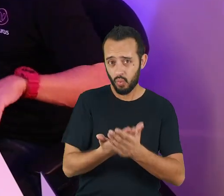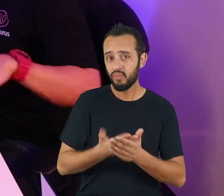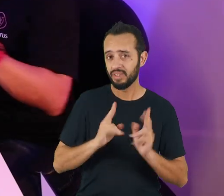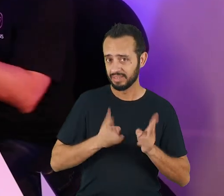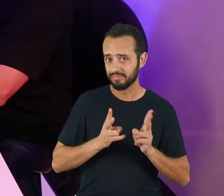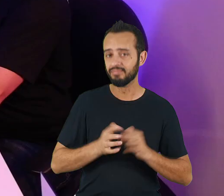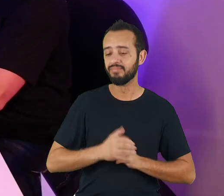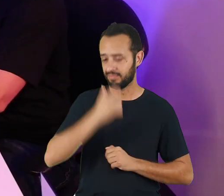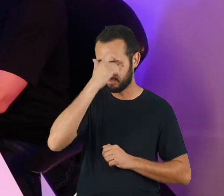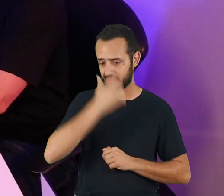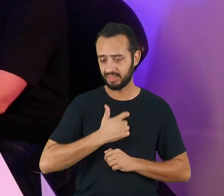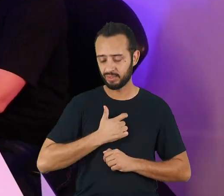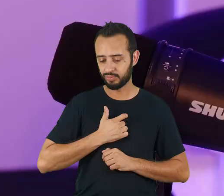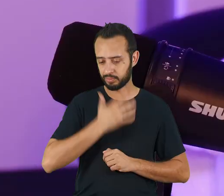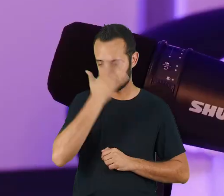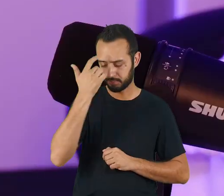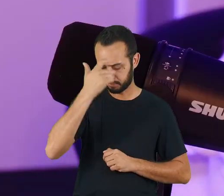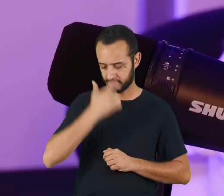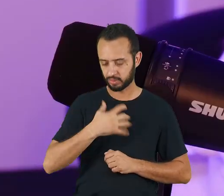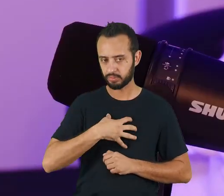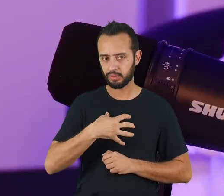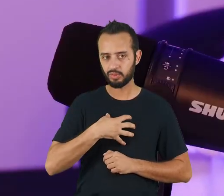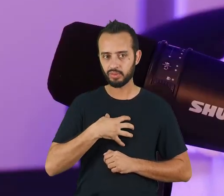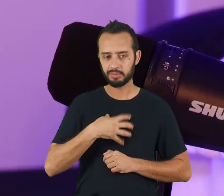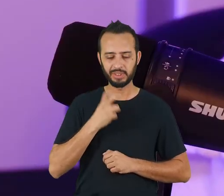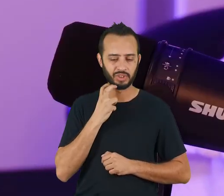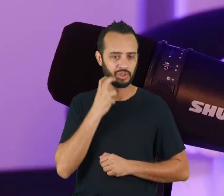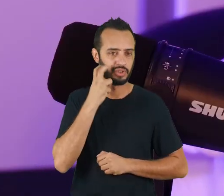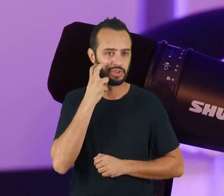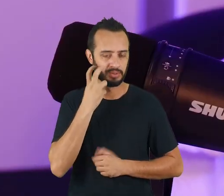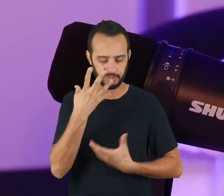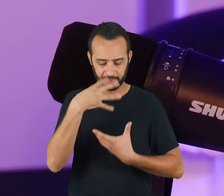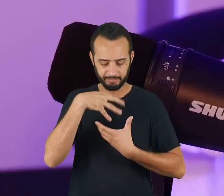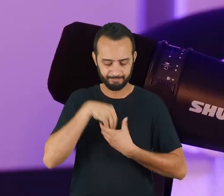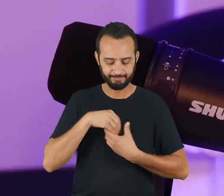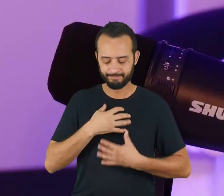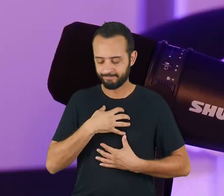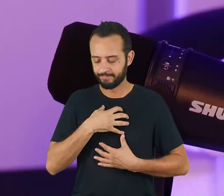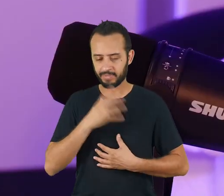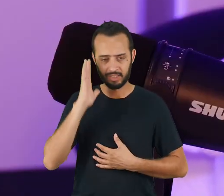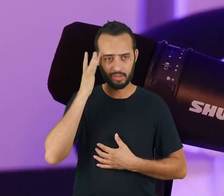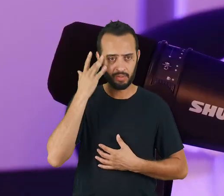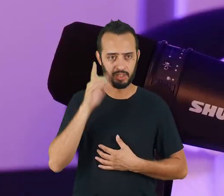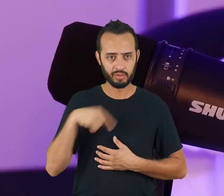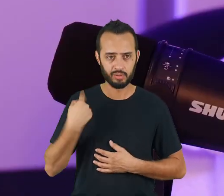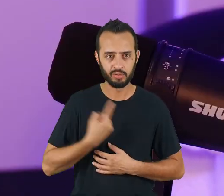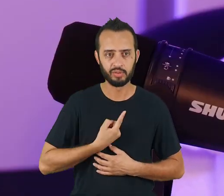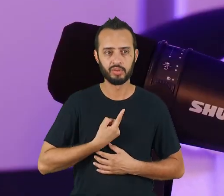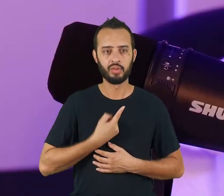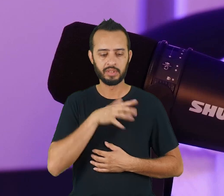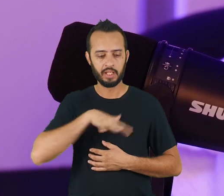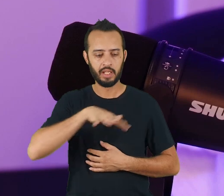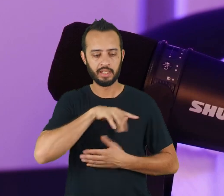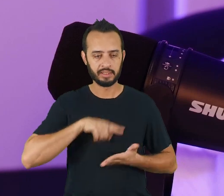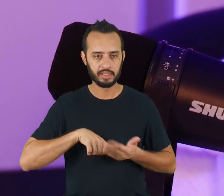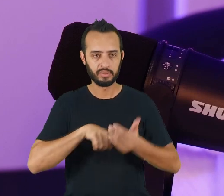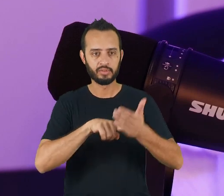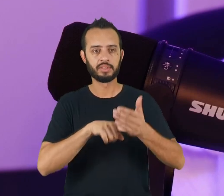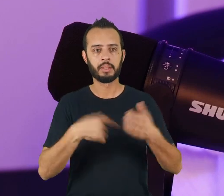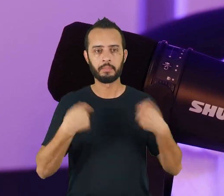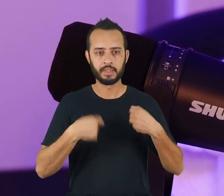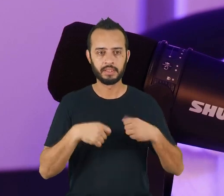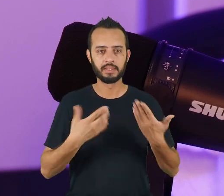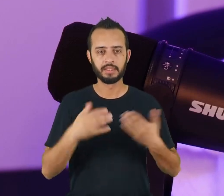mesmo que eu sempre fui uma pessoa mais mais ser traída mais para mim eu acho que realmente o nosso meio não tem como a gente tem